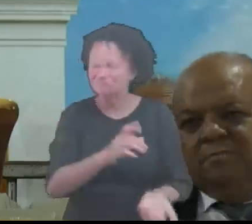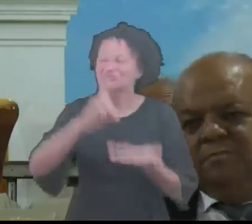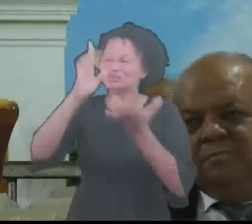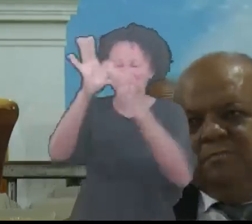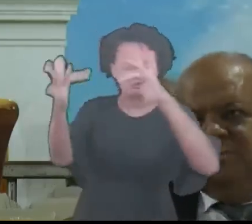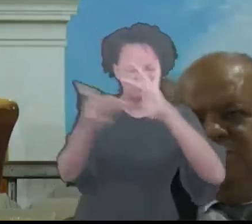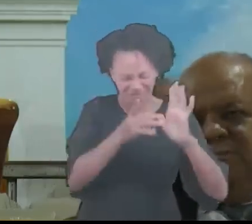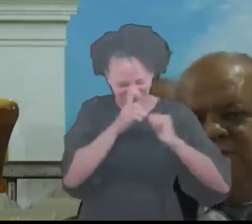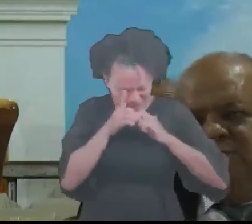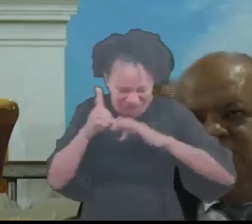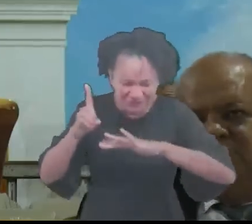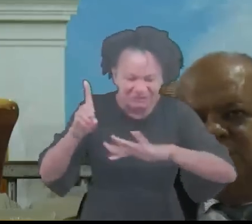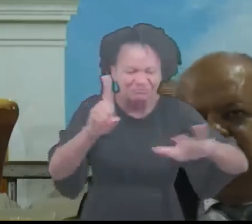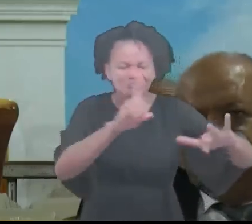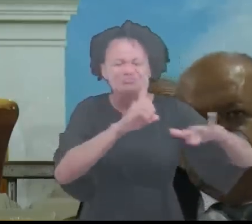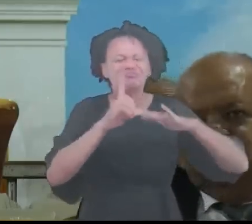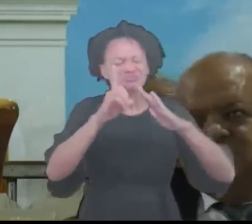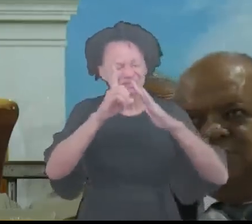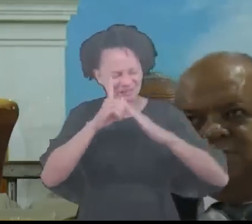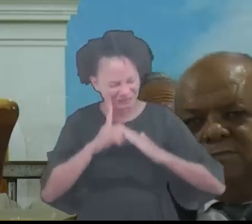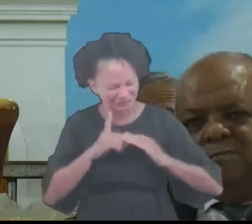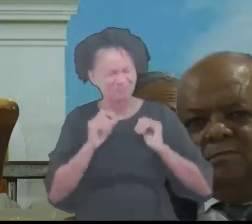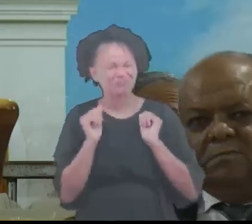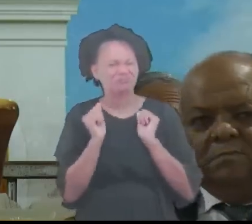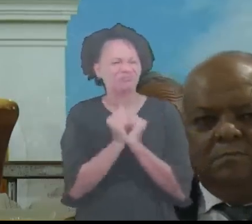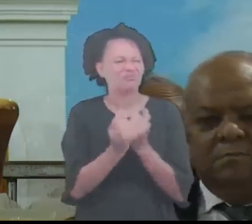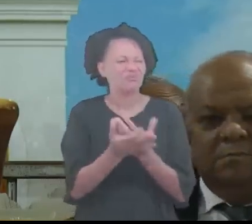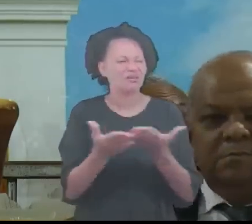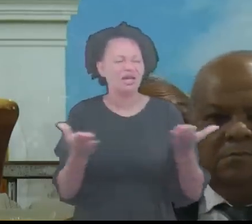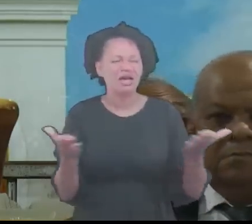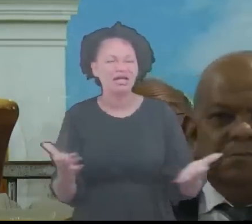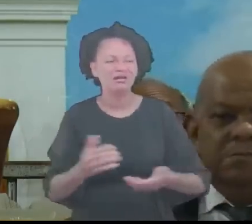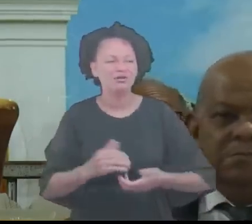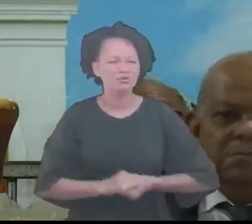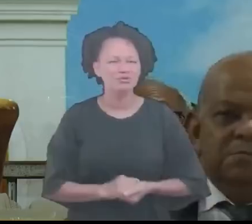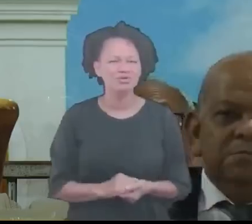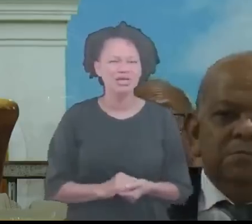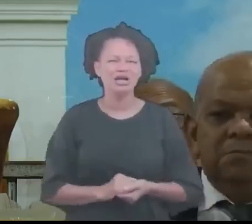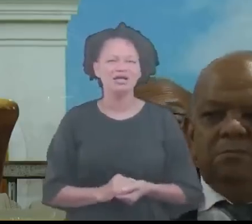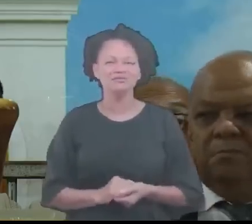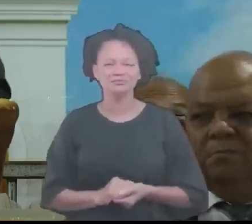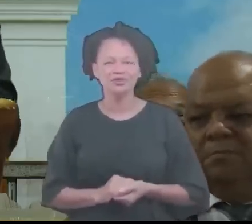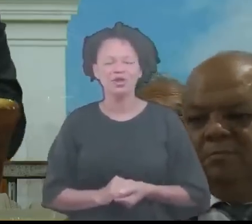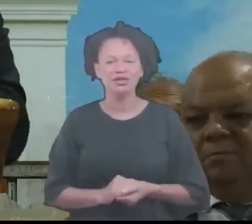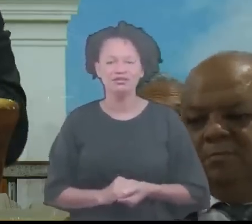saquitel de mirra que mora entre os seus seios.